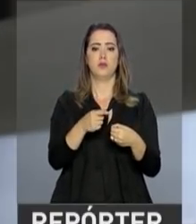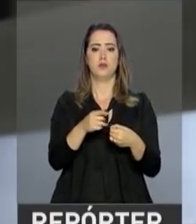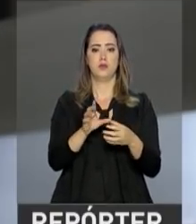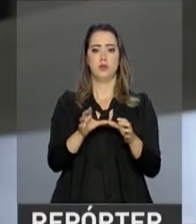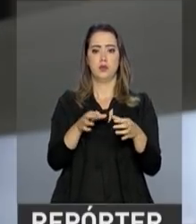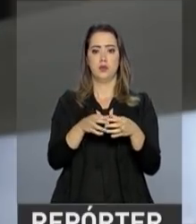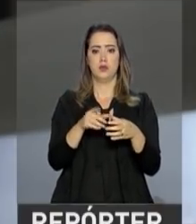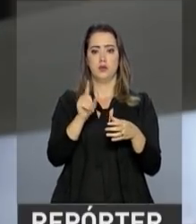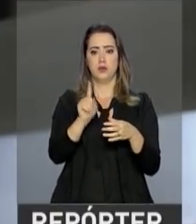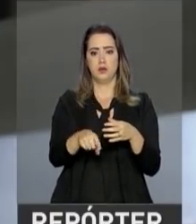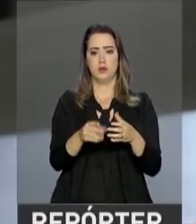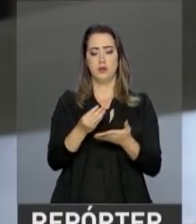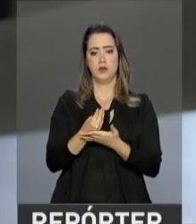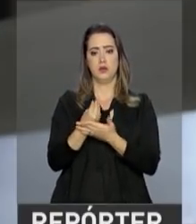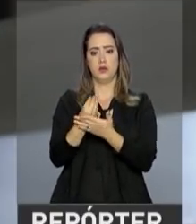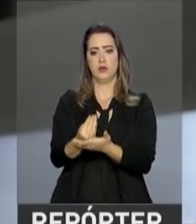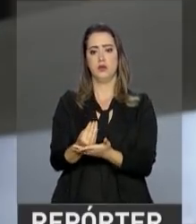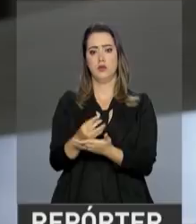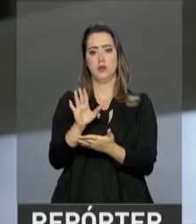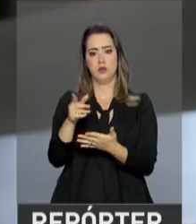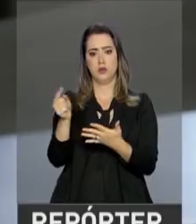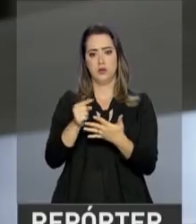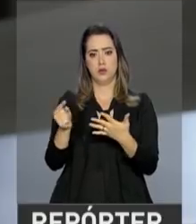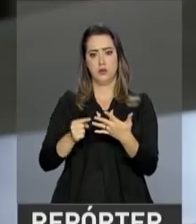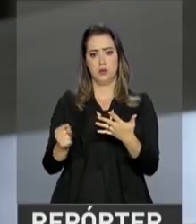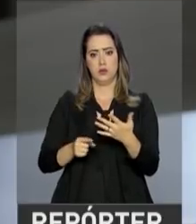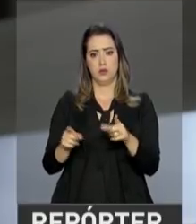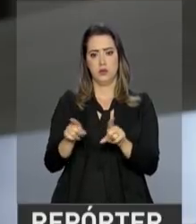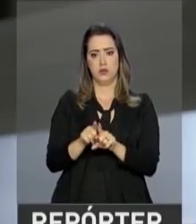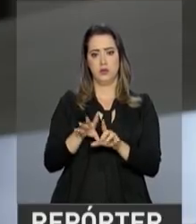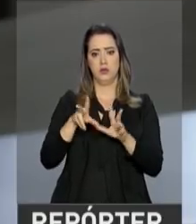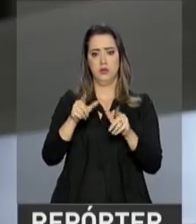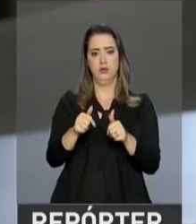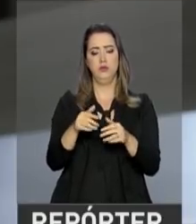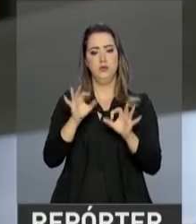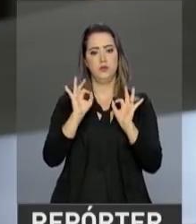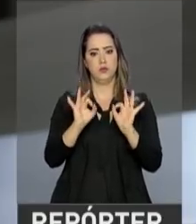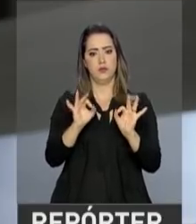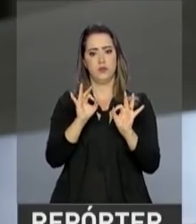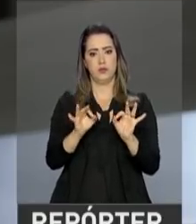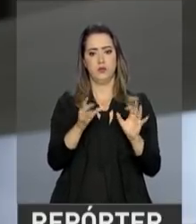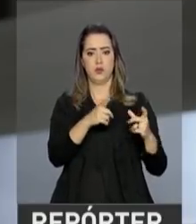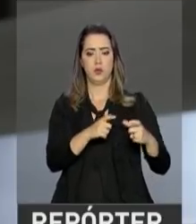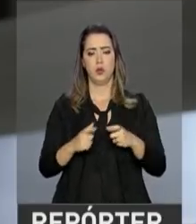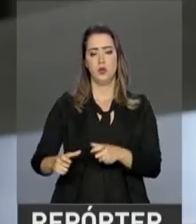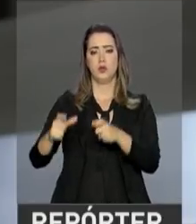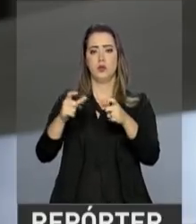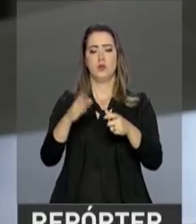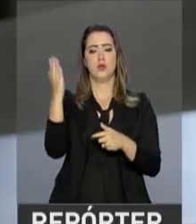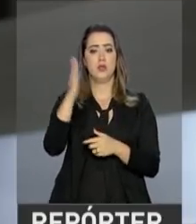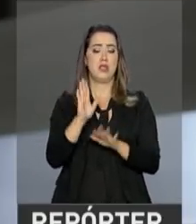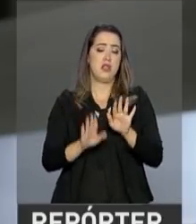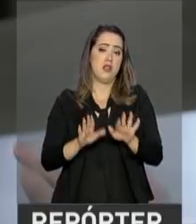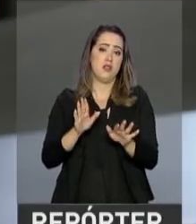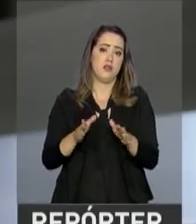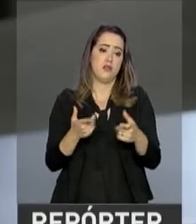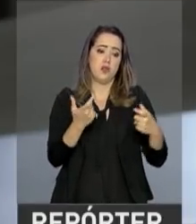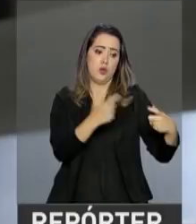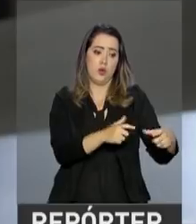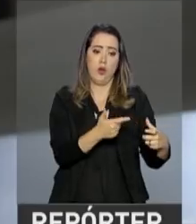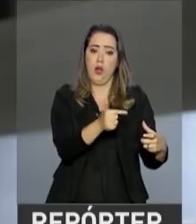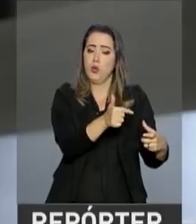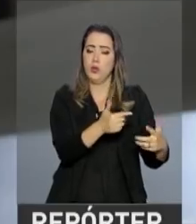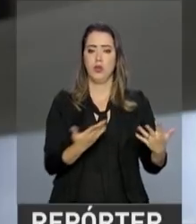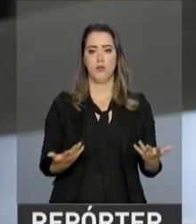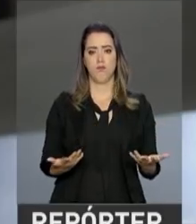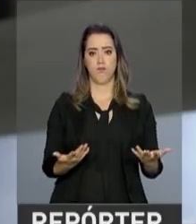iniciativas que estão já disponíveis no território brasileiro todos já estão apropriados por algumas corte o território brasileiro e nem sempre são apropriados para outras partes do